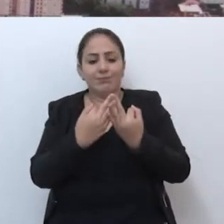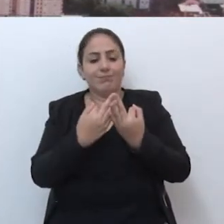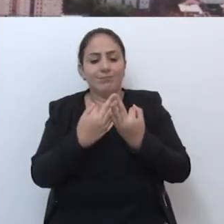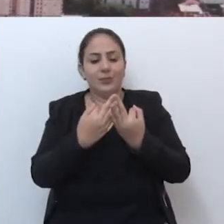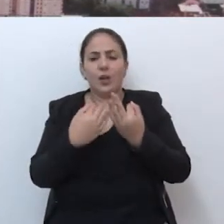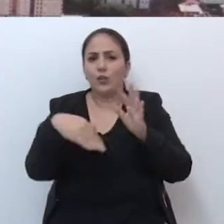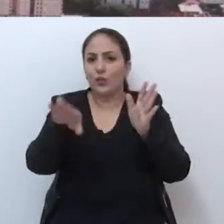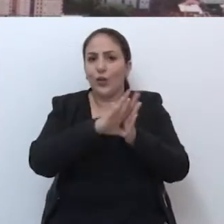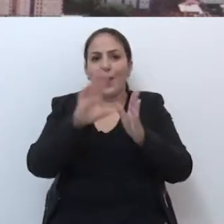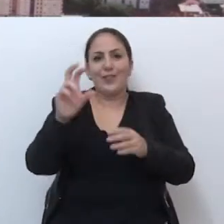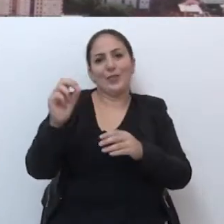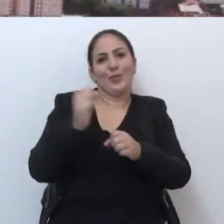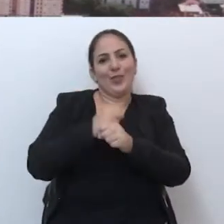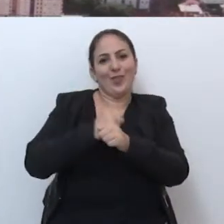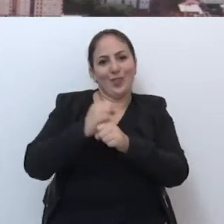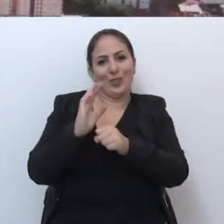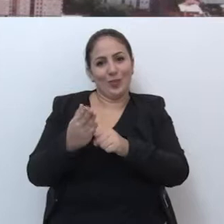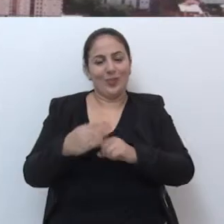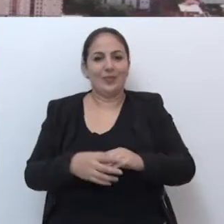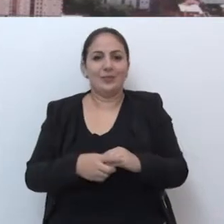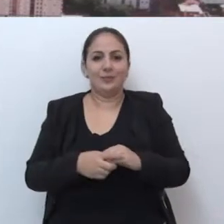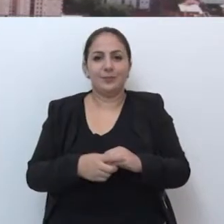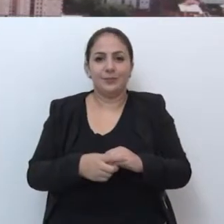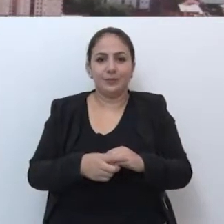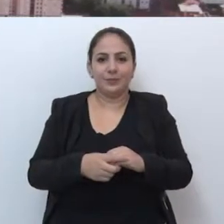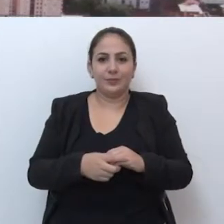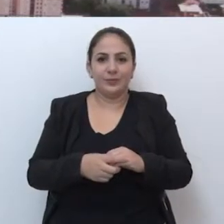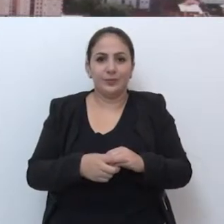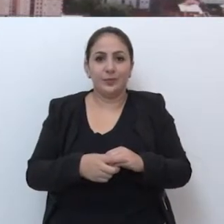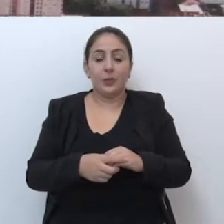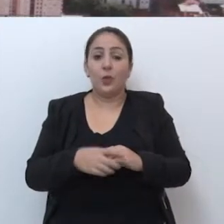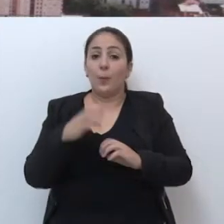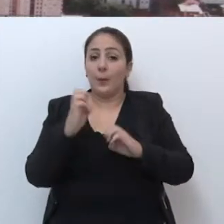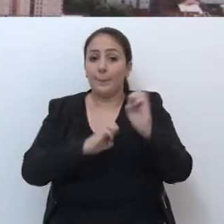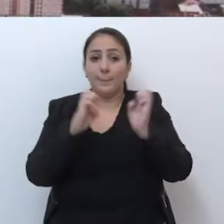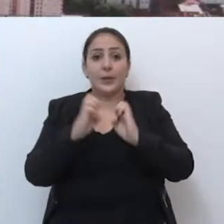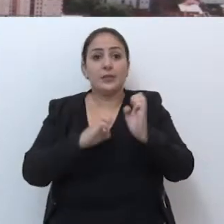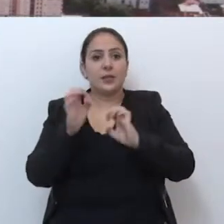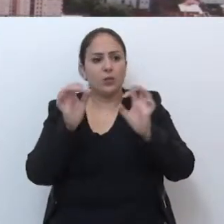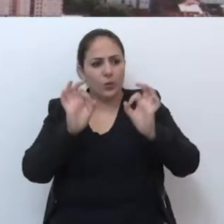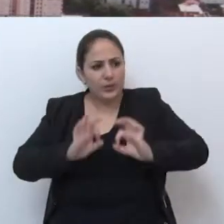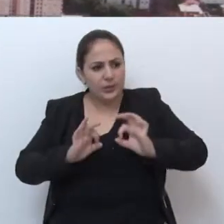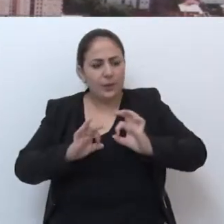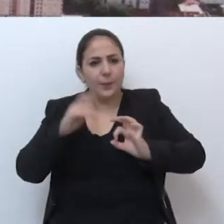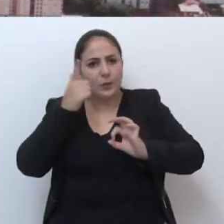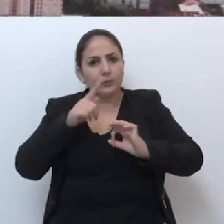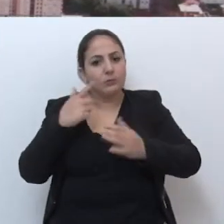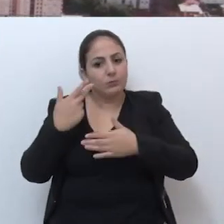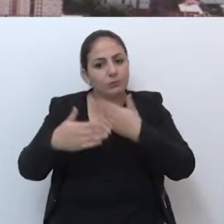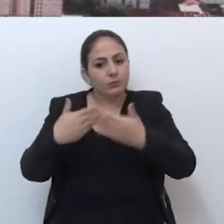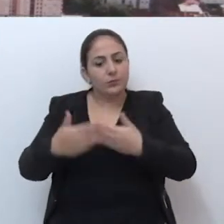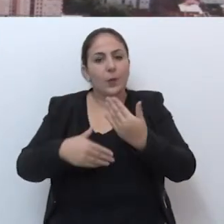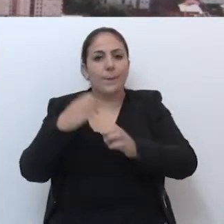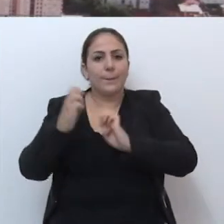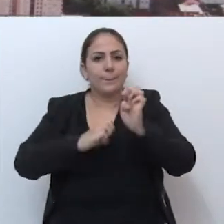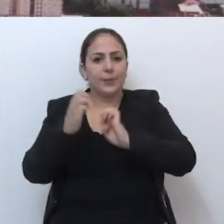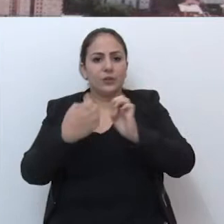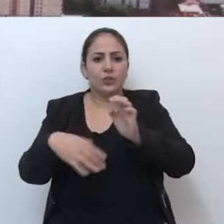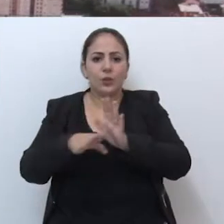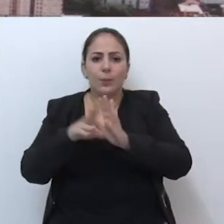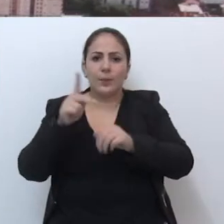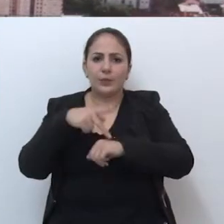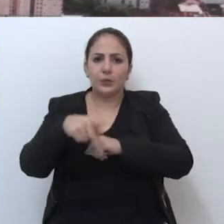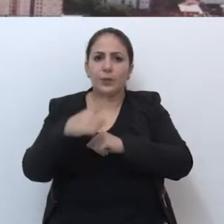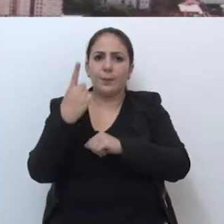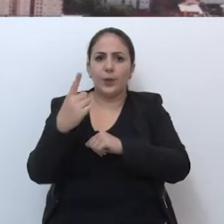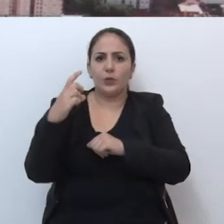principalmente, chegar aos seus 50 anos. Uma empresa se preparar para uma sucessão. Uma empresa que chegou em Passo